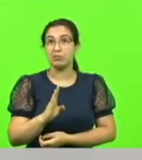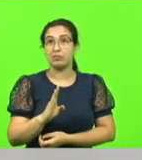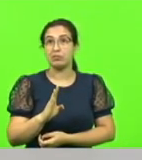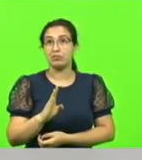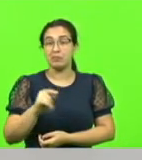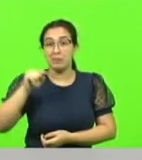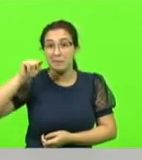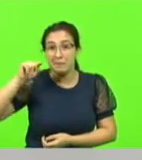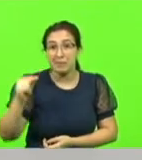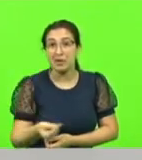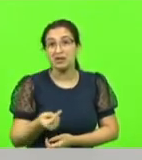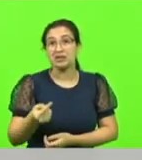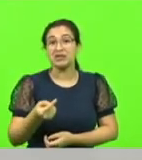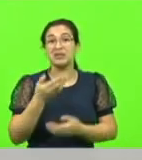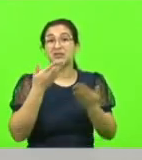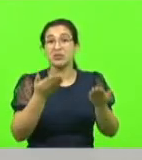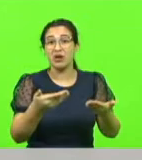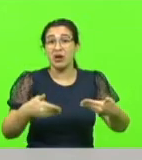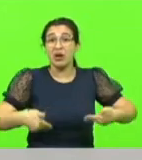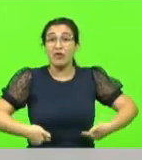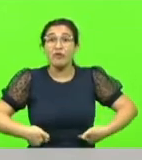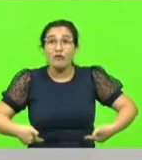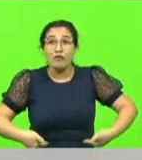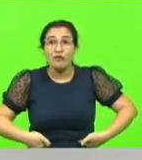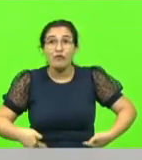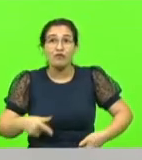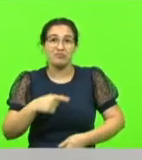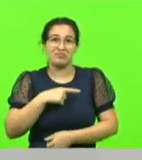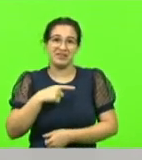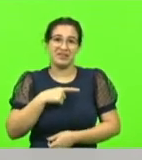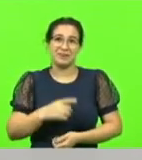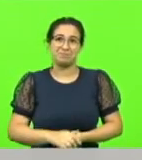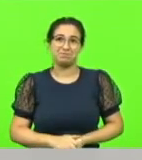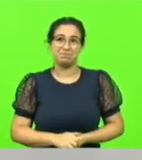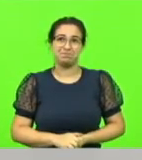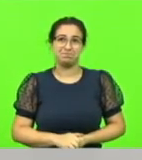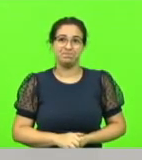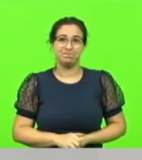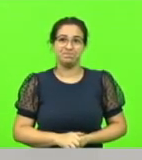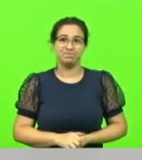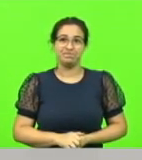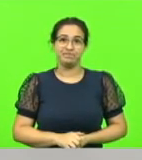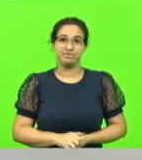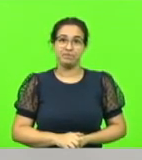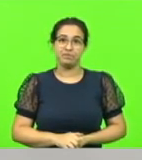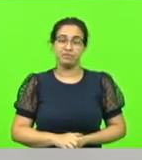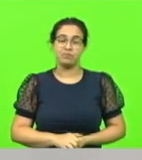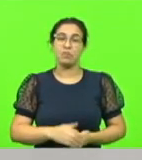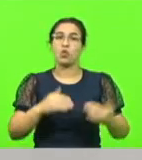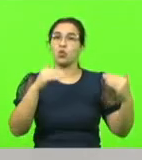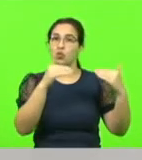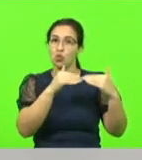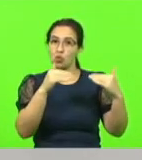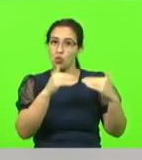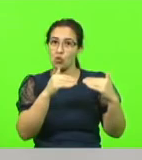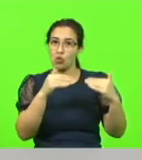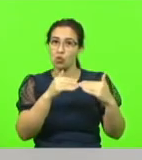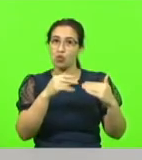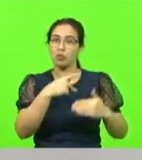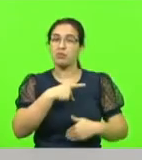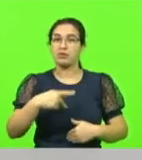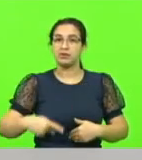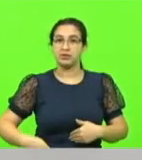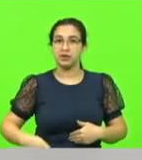milhões de brasileiros passam fome. E eu tenho que concordar com o que diz o presidente Lula.